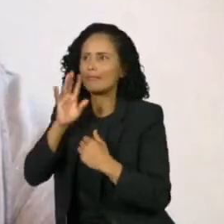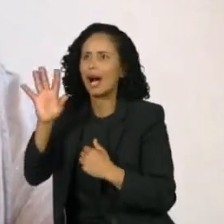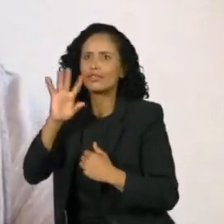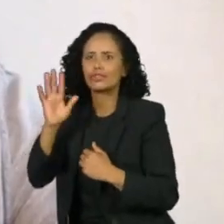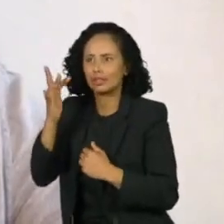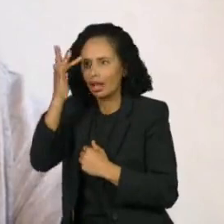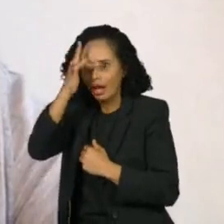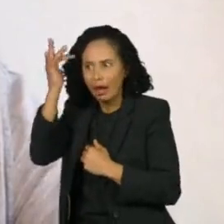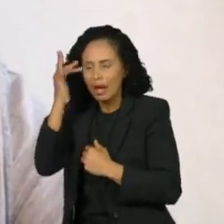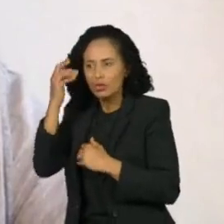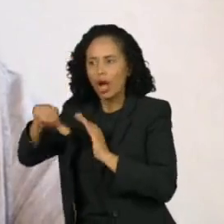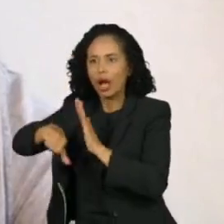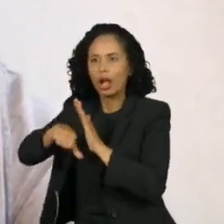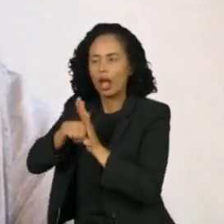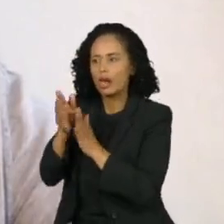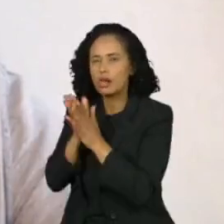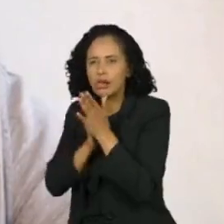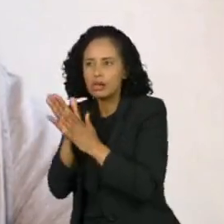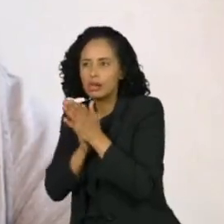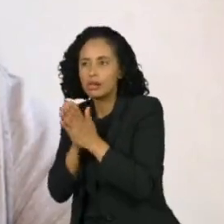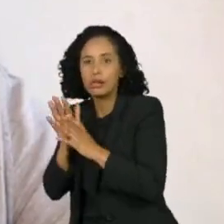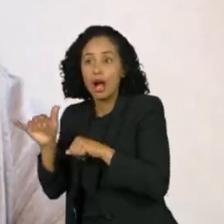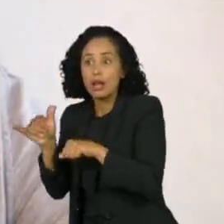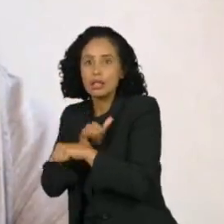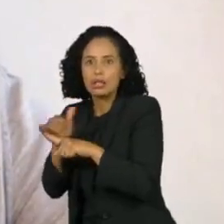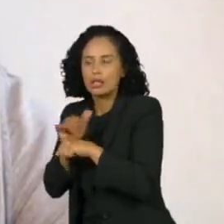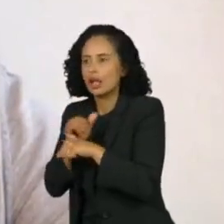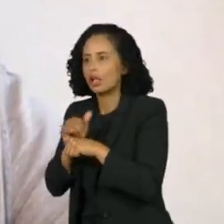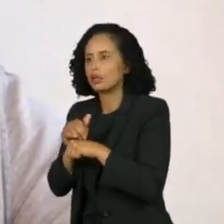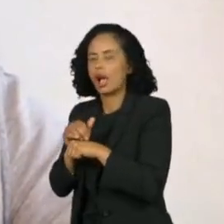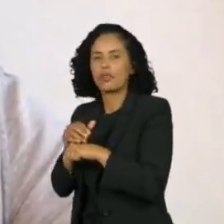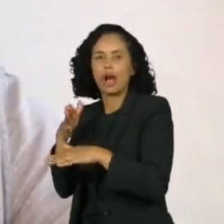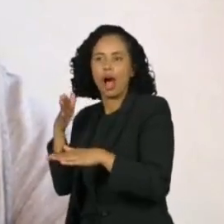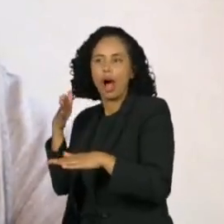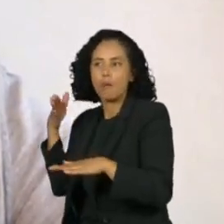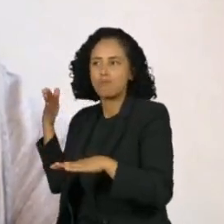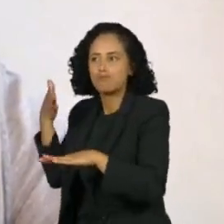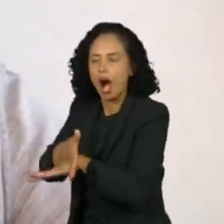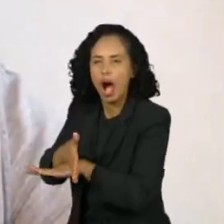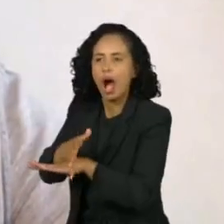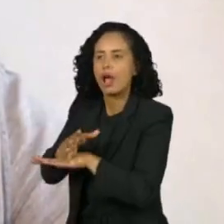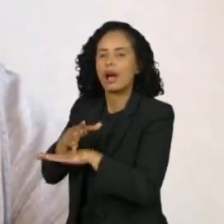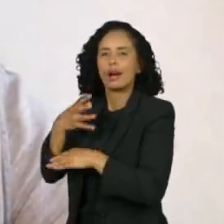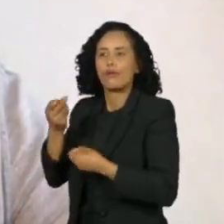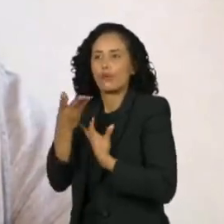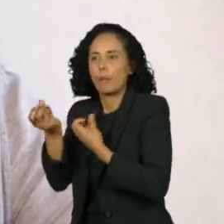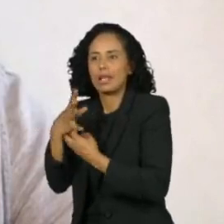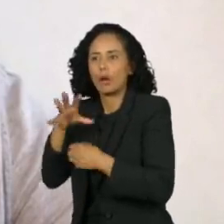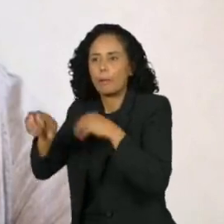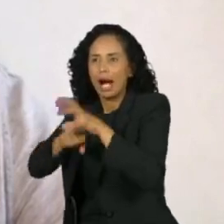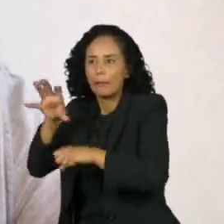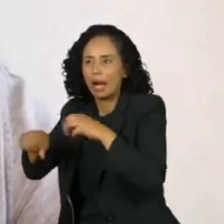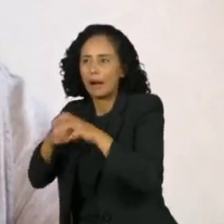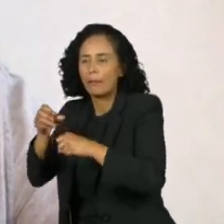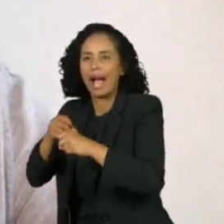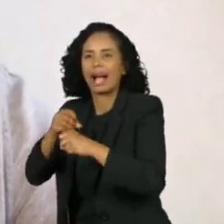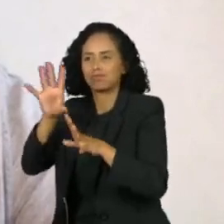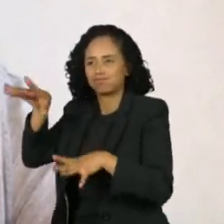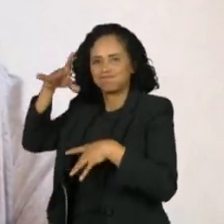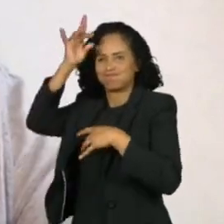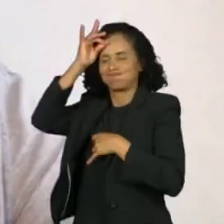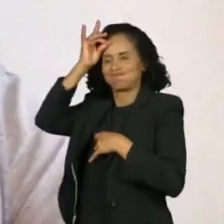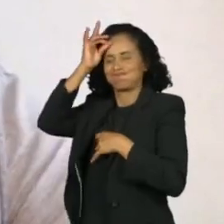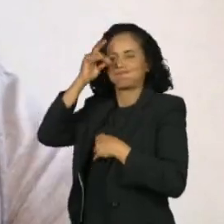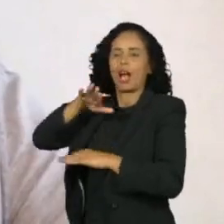um cadastro usando várias informações verdadeiras. Então, é claro que também devemos nos atentar, porque